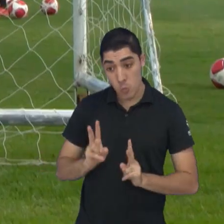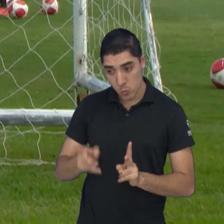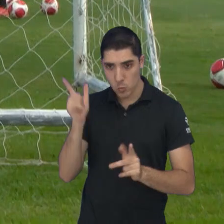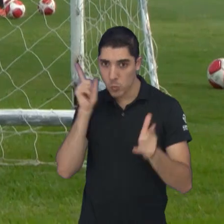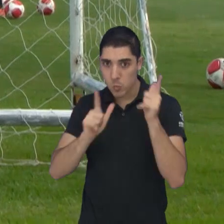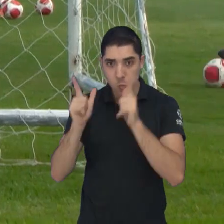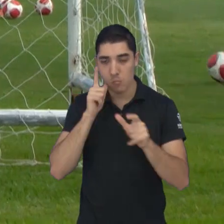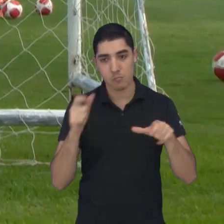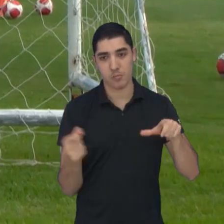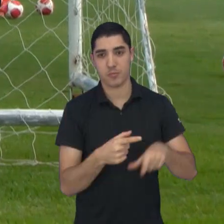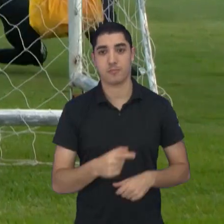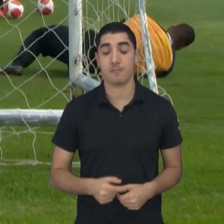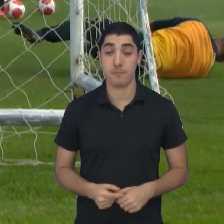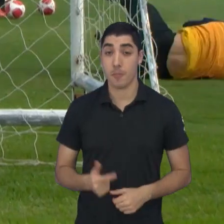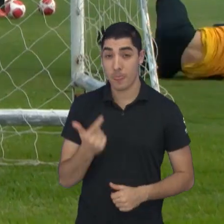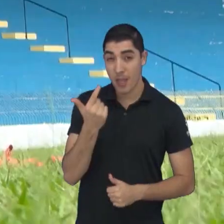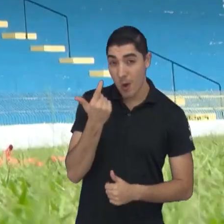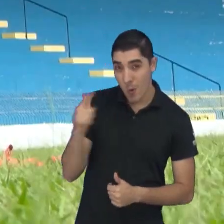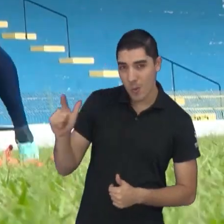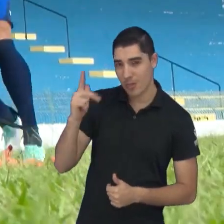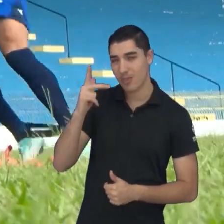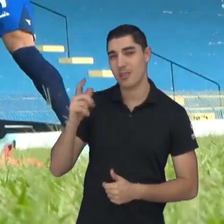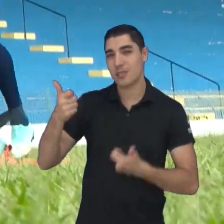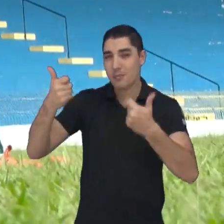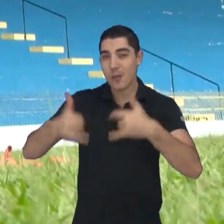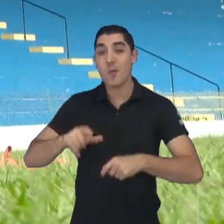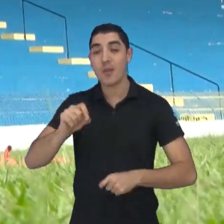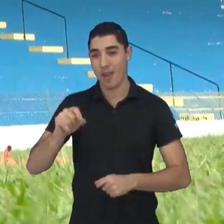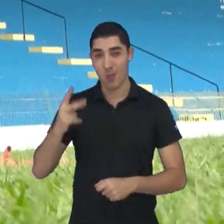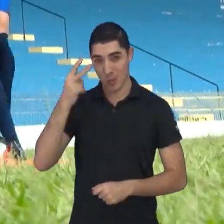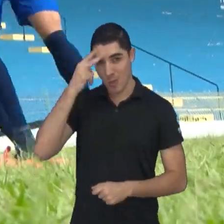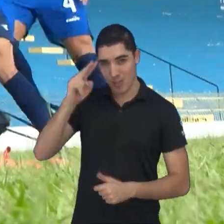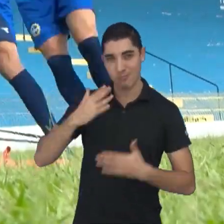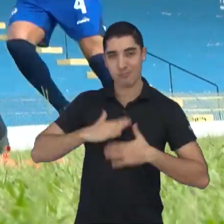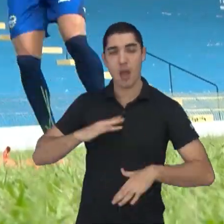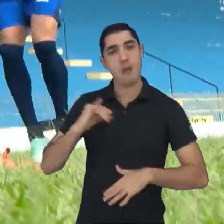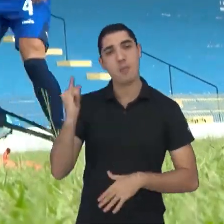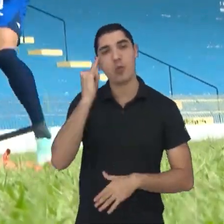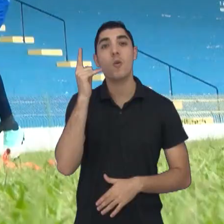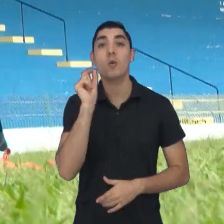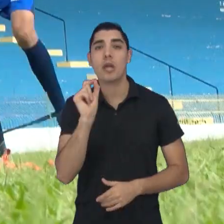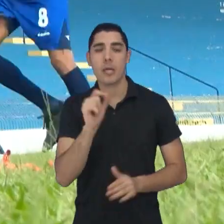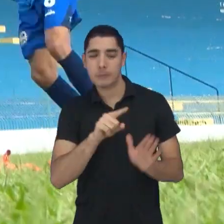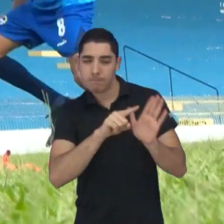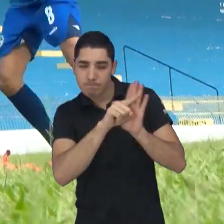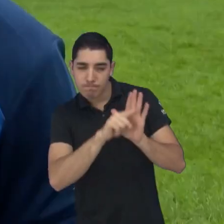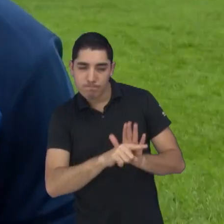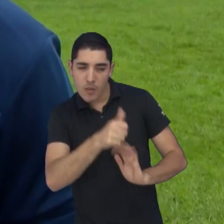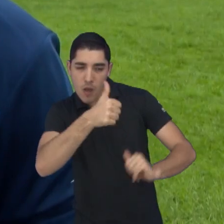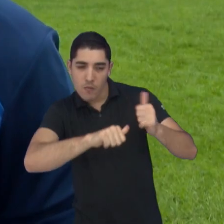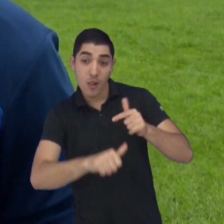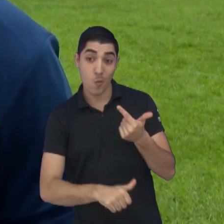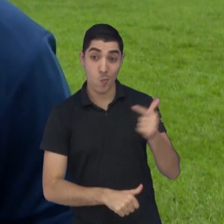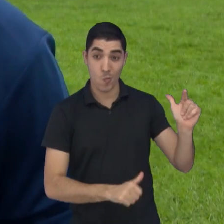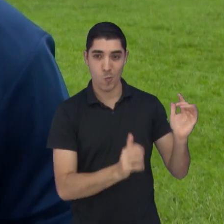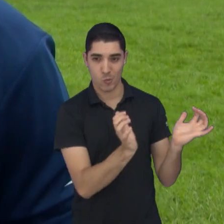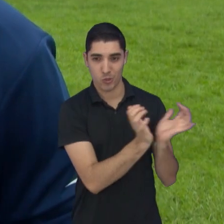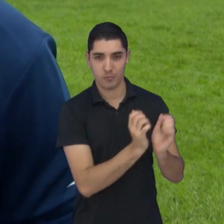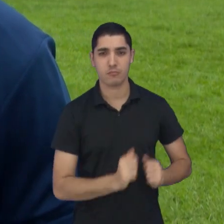Para outros, esse tempinho off foi proveitoso para estudar o próximo adversário. Deu